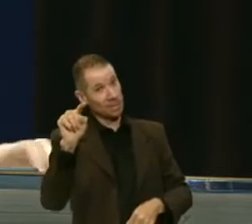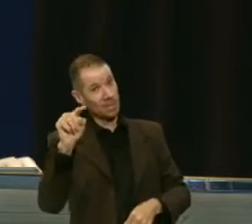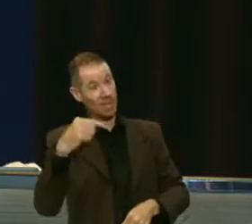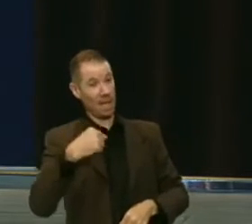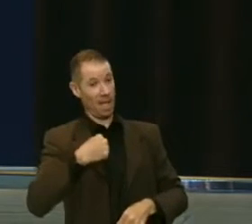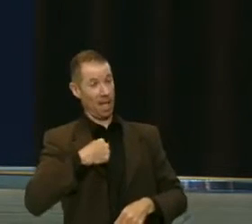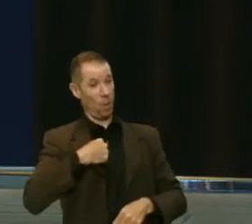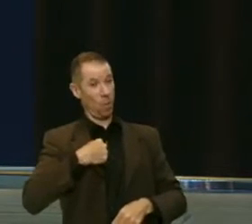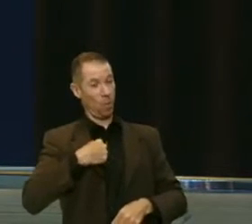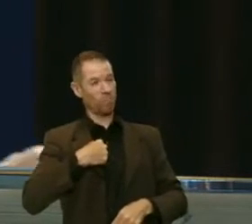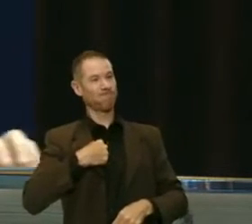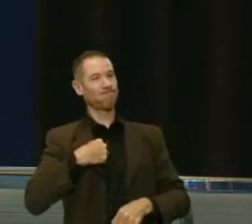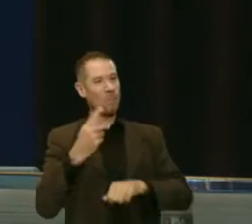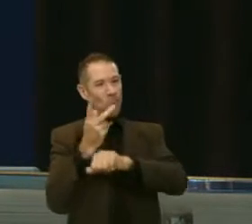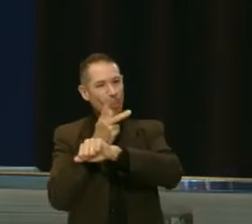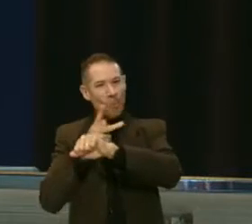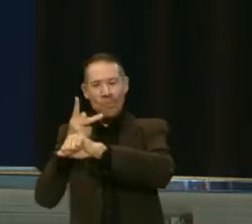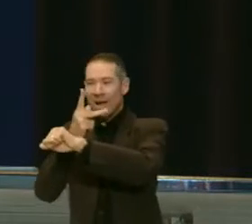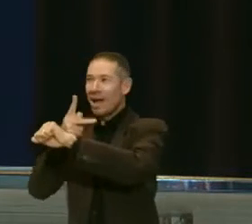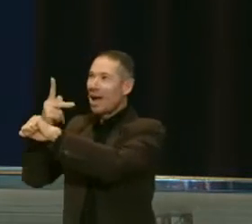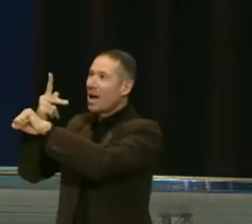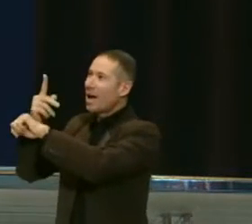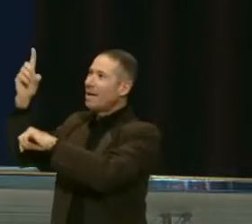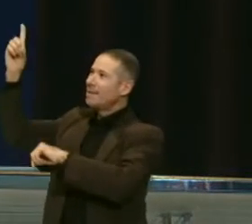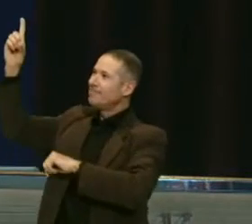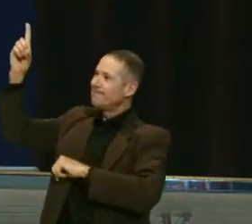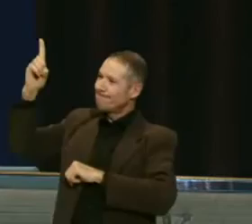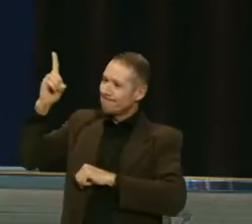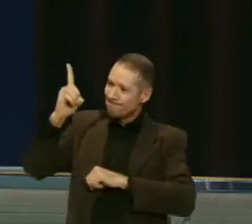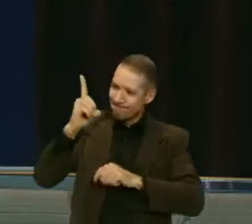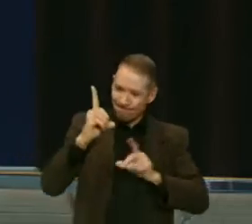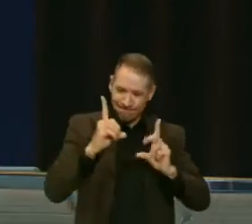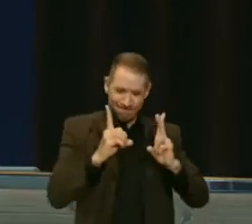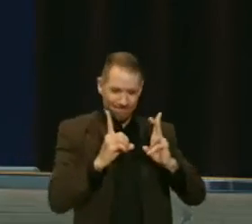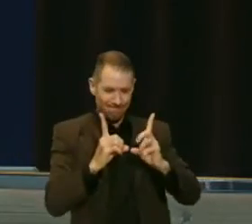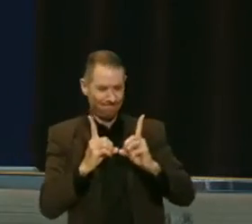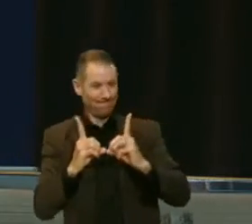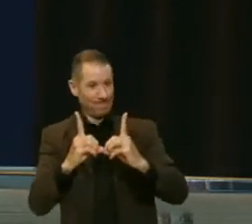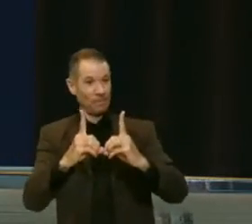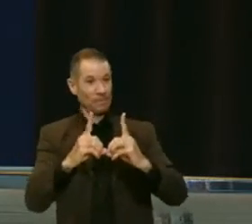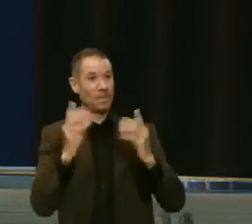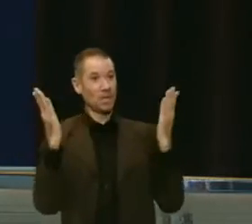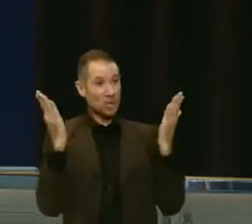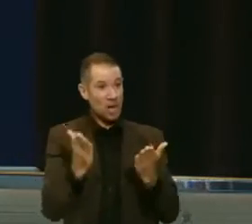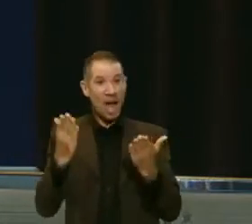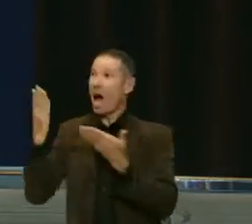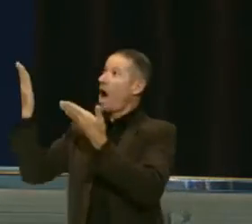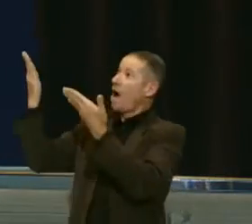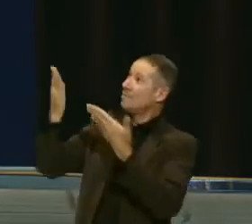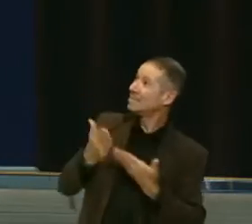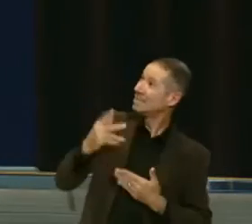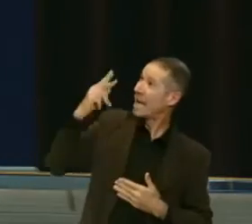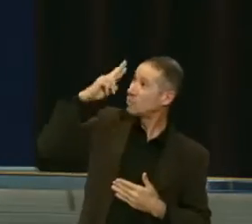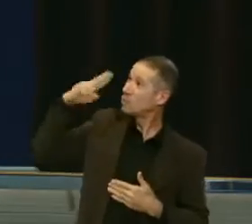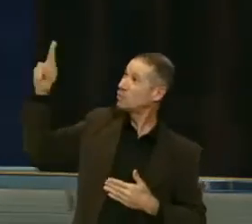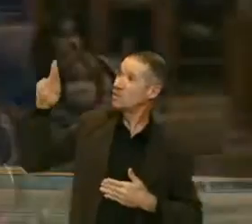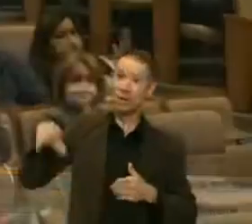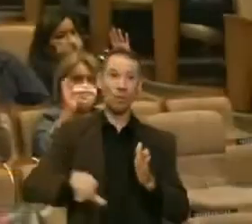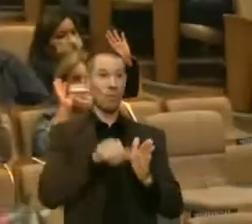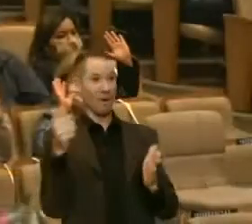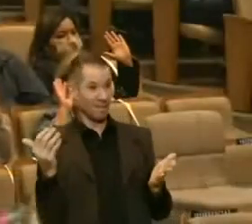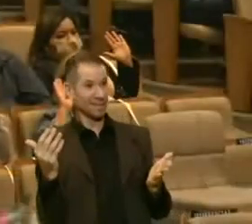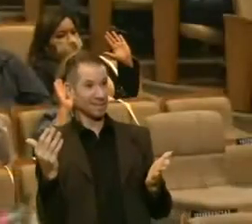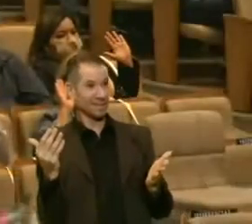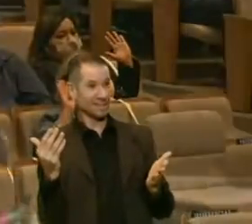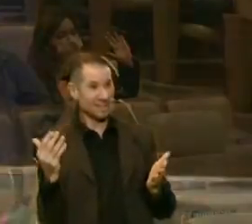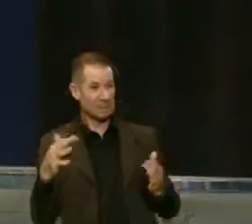vim apenas buscar uma visitação de Deus nesse lugar. Você já foi visitado pelo Senhor alguma vez? No lugar